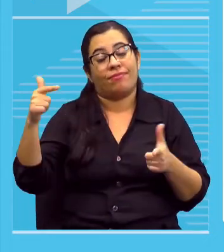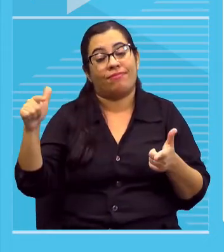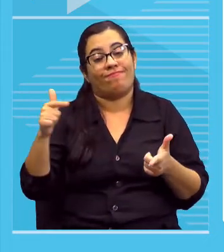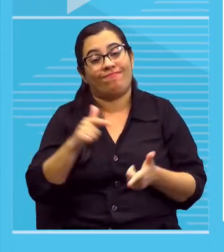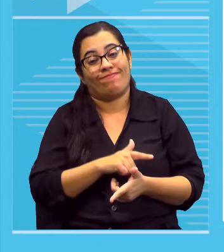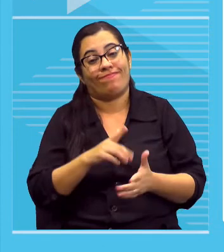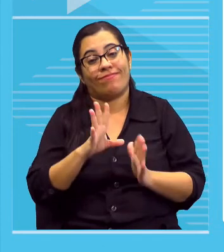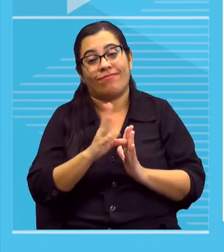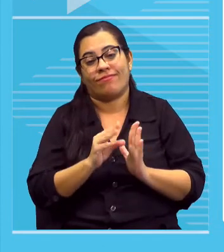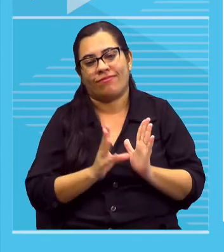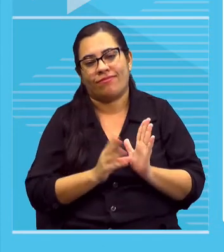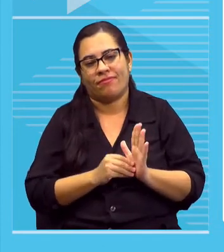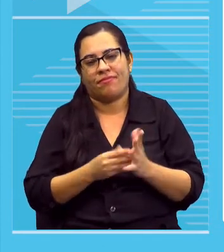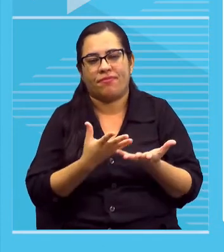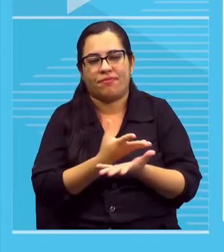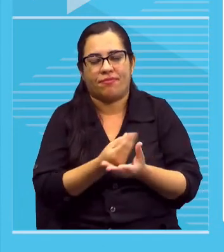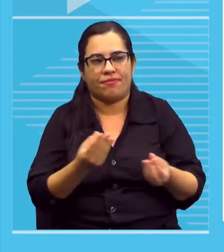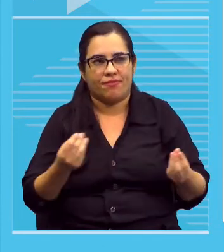ó